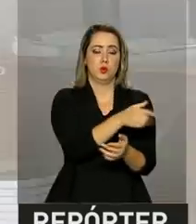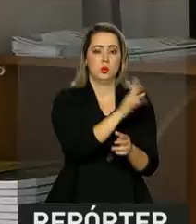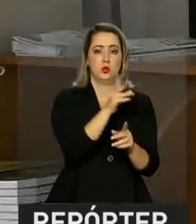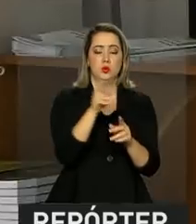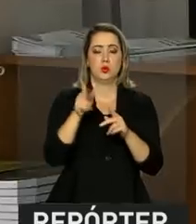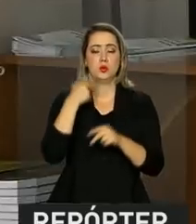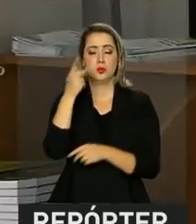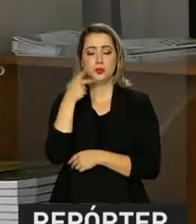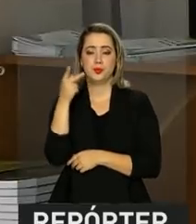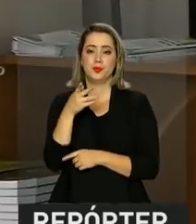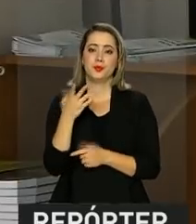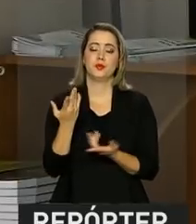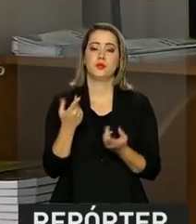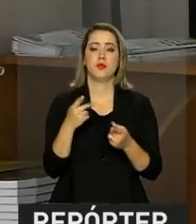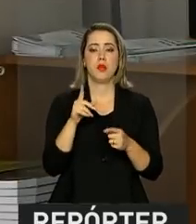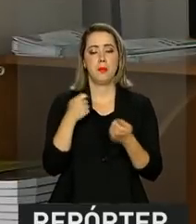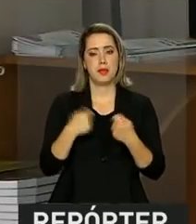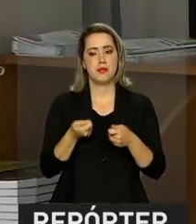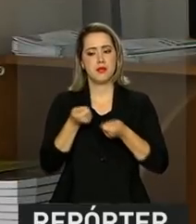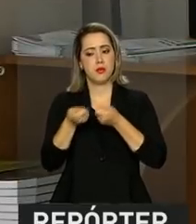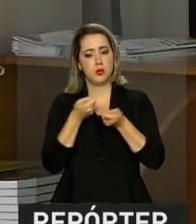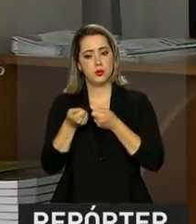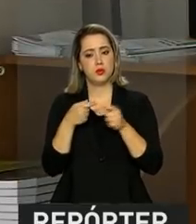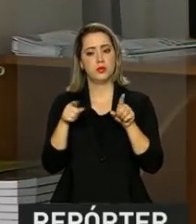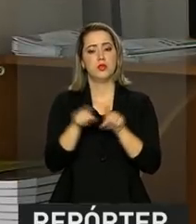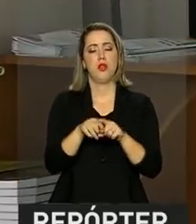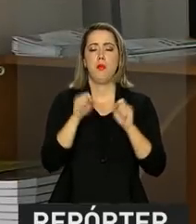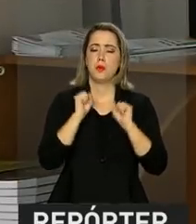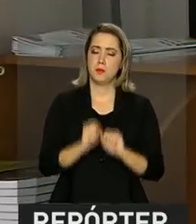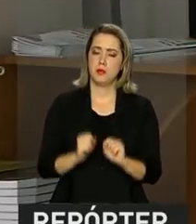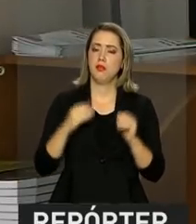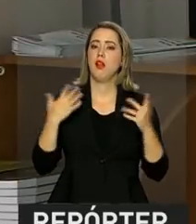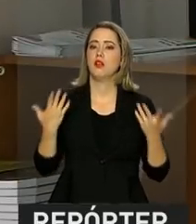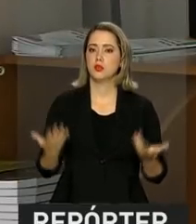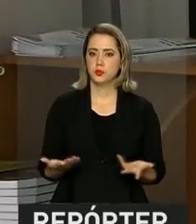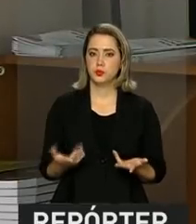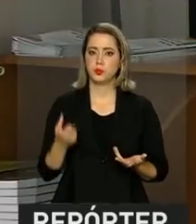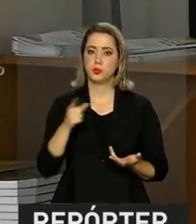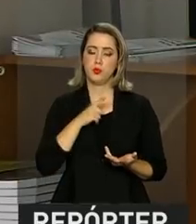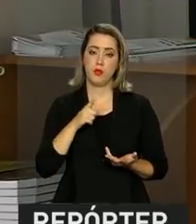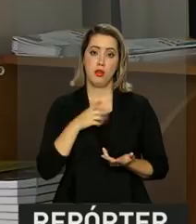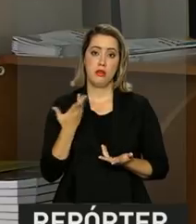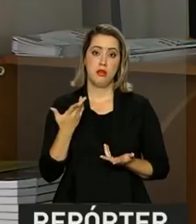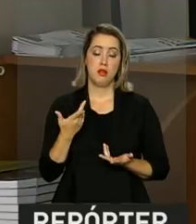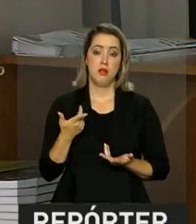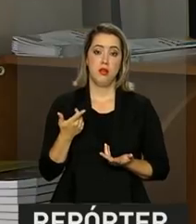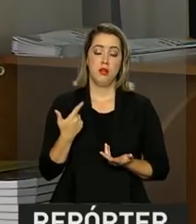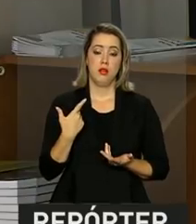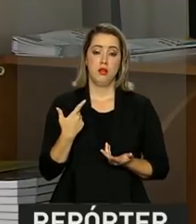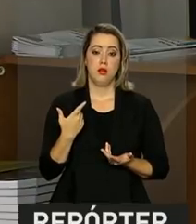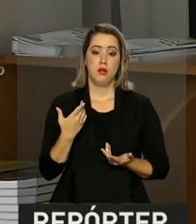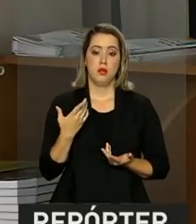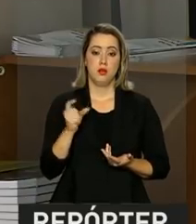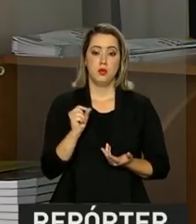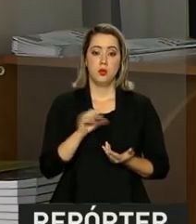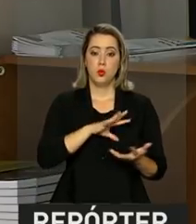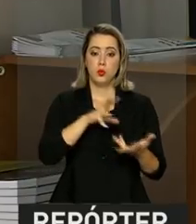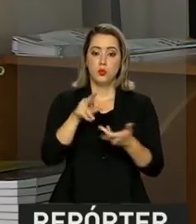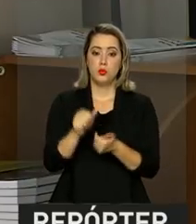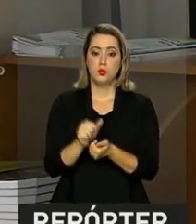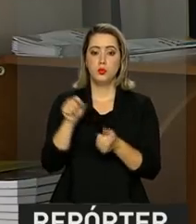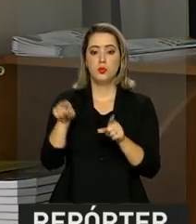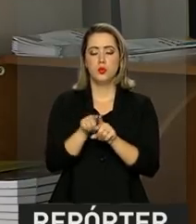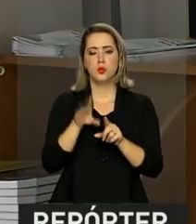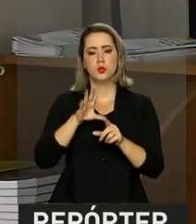públicas. Tem que haver ajuste e há espaço para ajuste. Havia benefícios que não são comuns no mundo inteiro e que poderiam